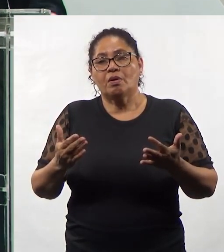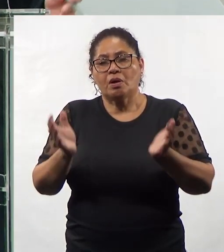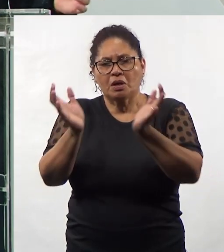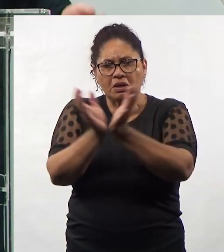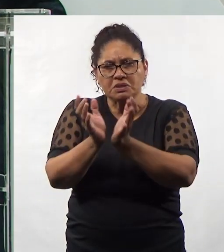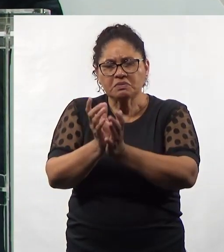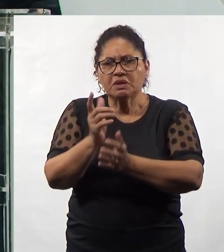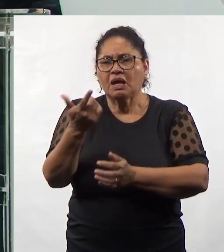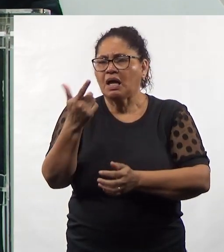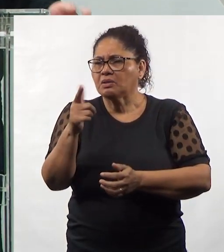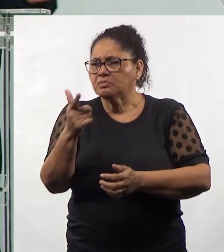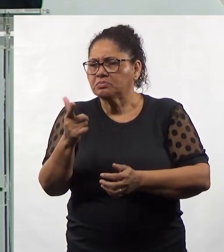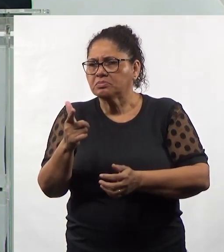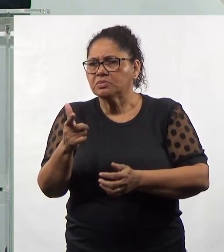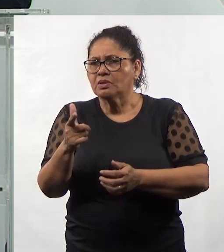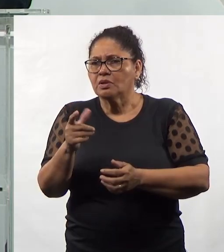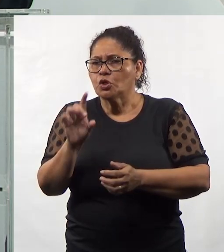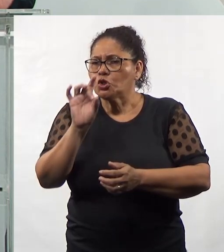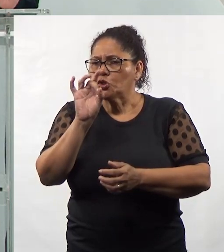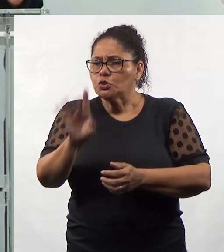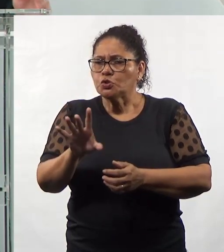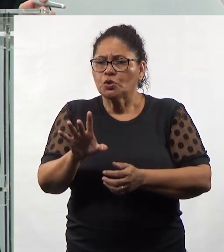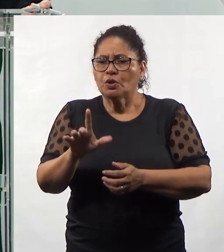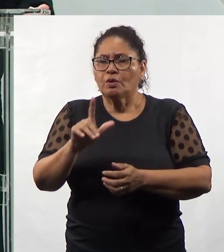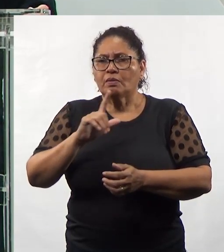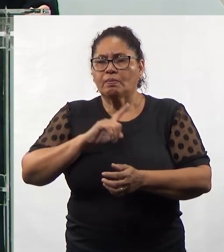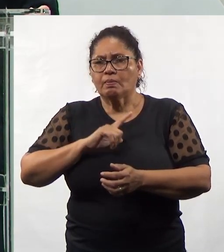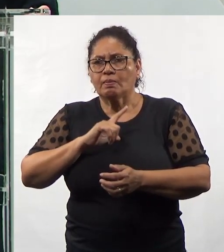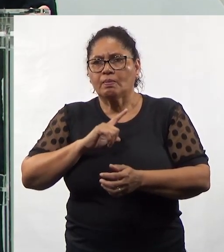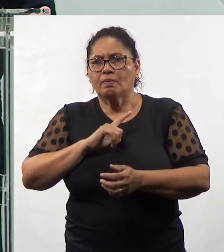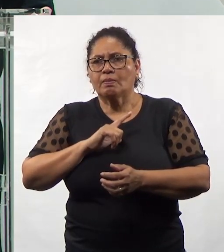ele será classificado, mas só serão